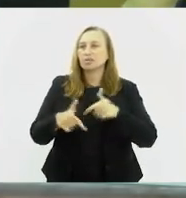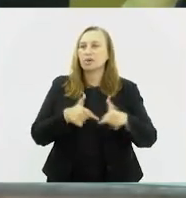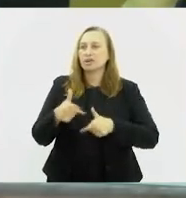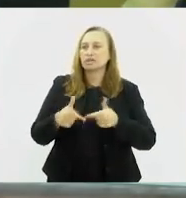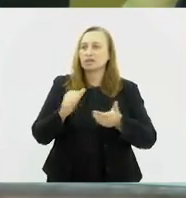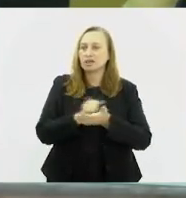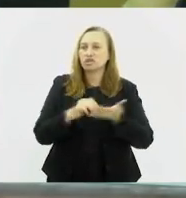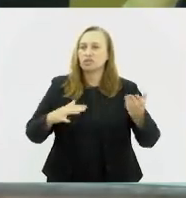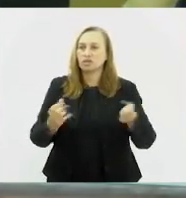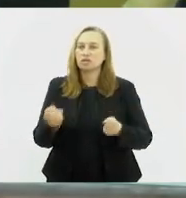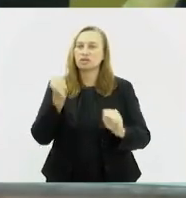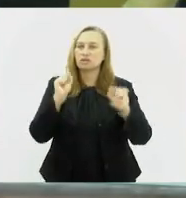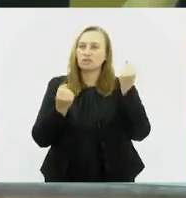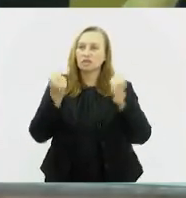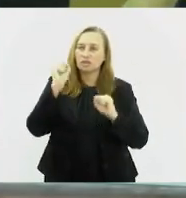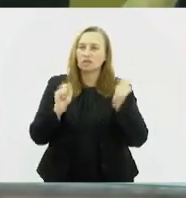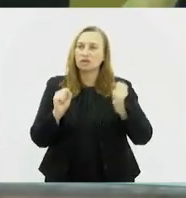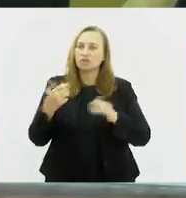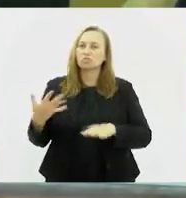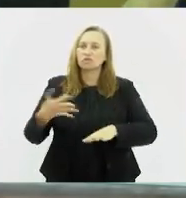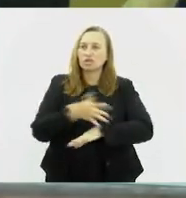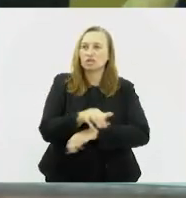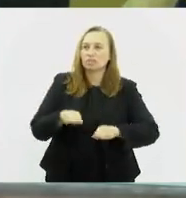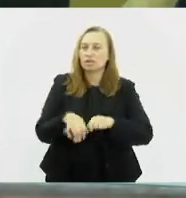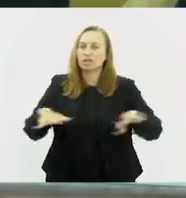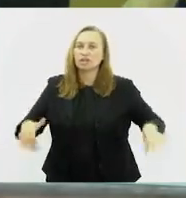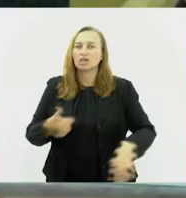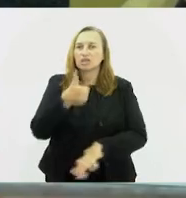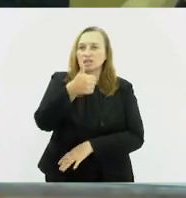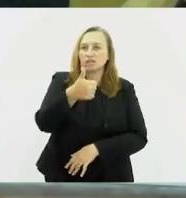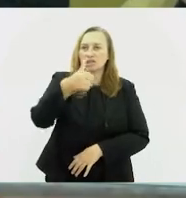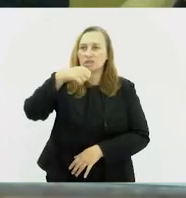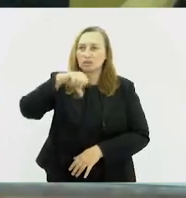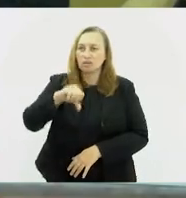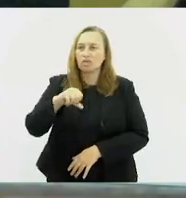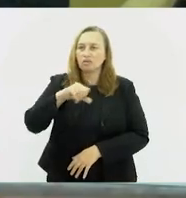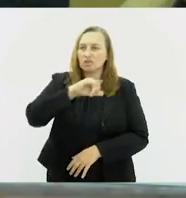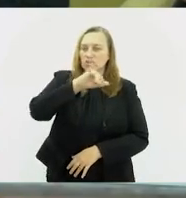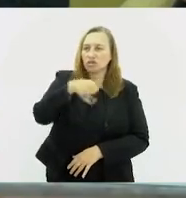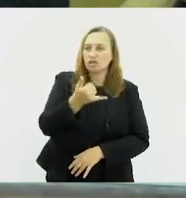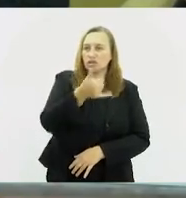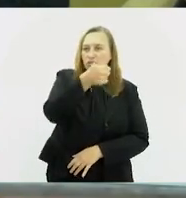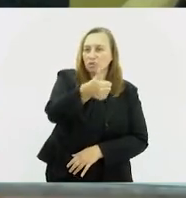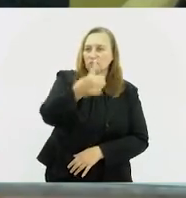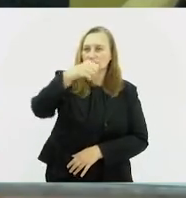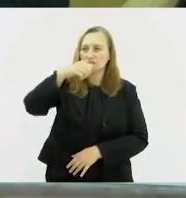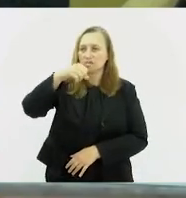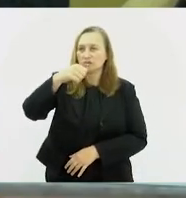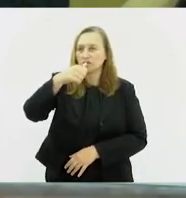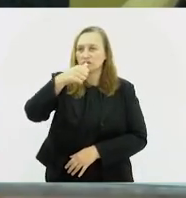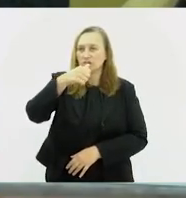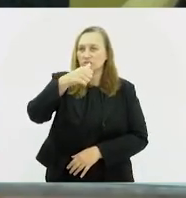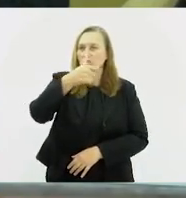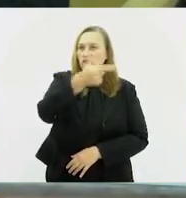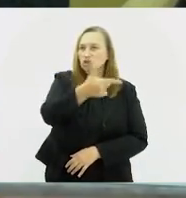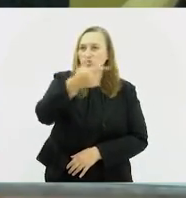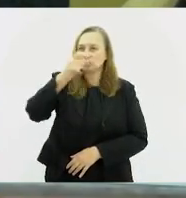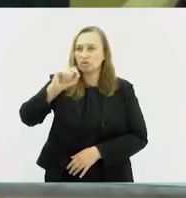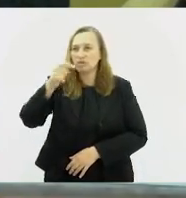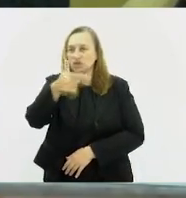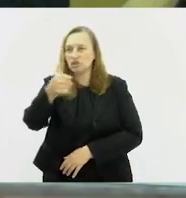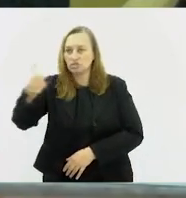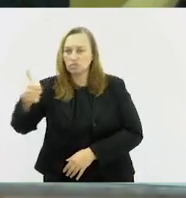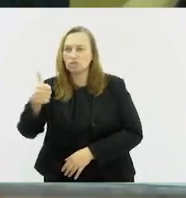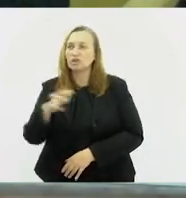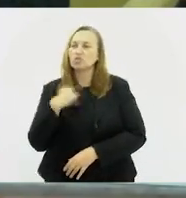nós chegamos na pandemia, 19 de janeiro de 2021, nossa equipe foi para a rua. Nossa equipe foi para a